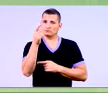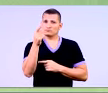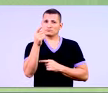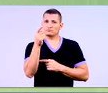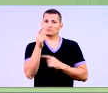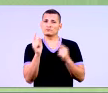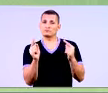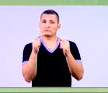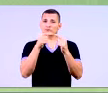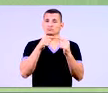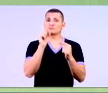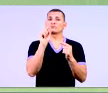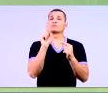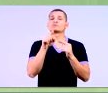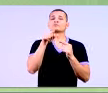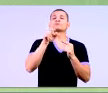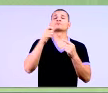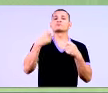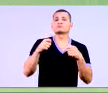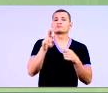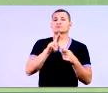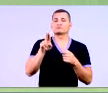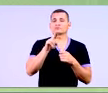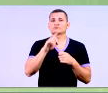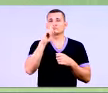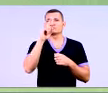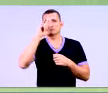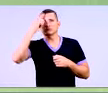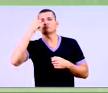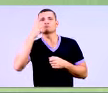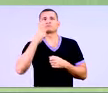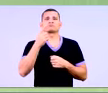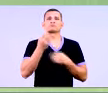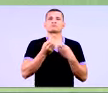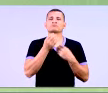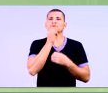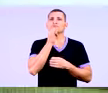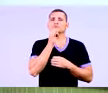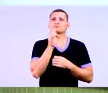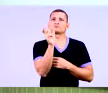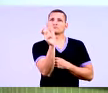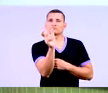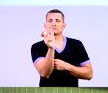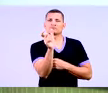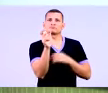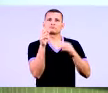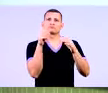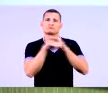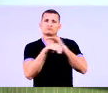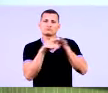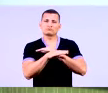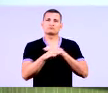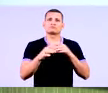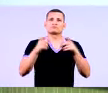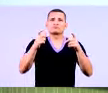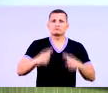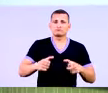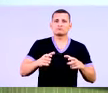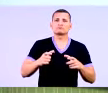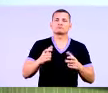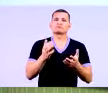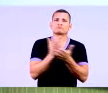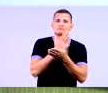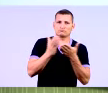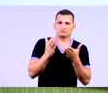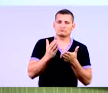pretende utilizar imagine que eu vá criar uma variável para armazenar o endereço de alguém eu não posso chamar